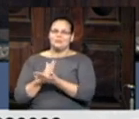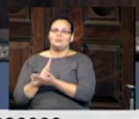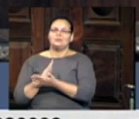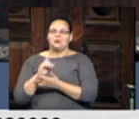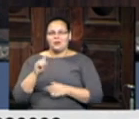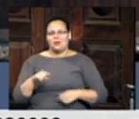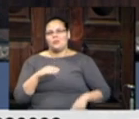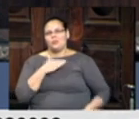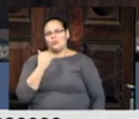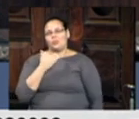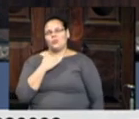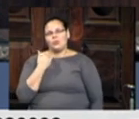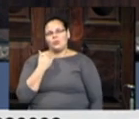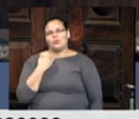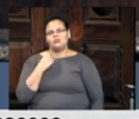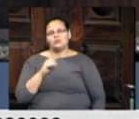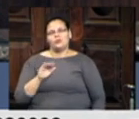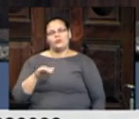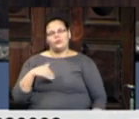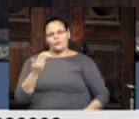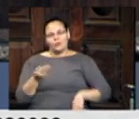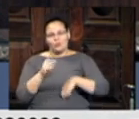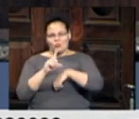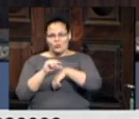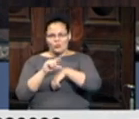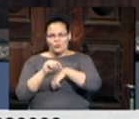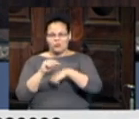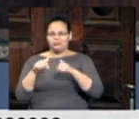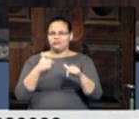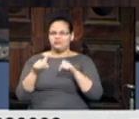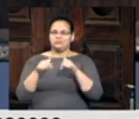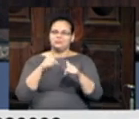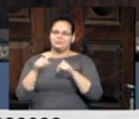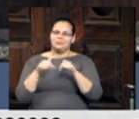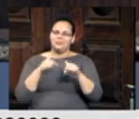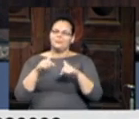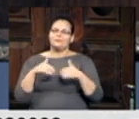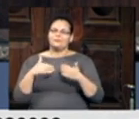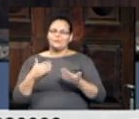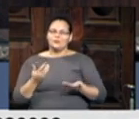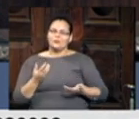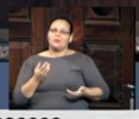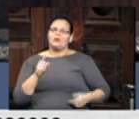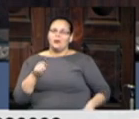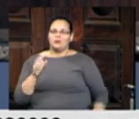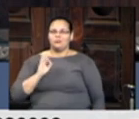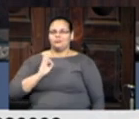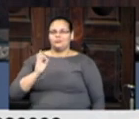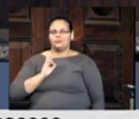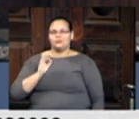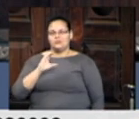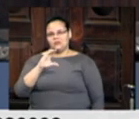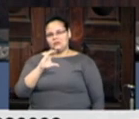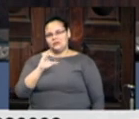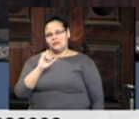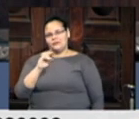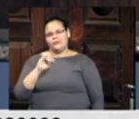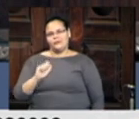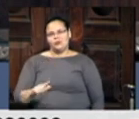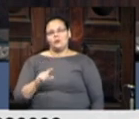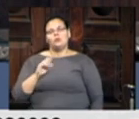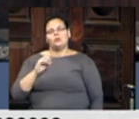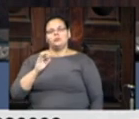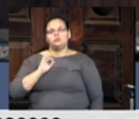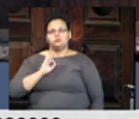que a morte se deu fora do horário de serviço. Afinal de contas, o policial civil, o policial